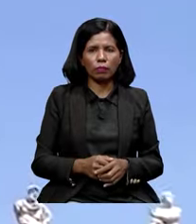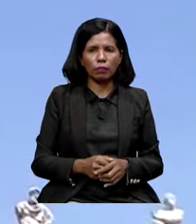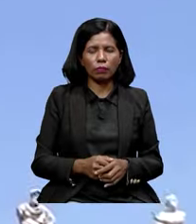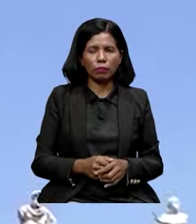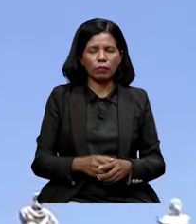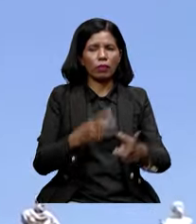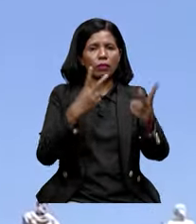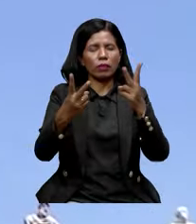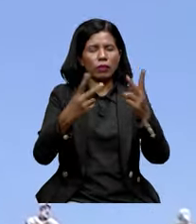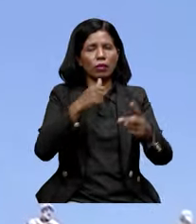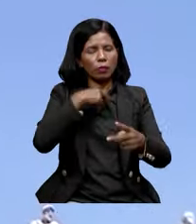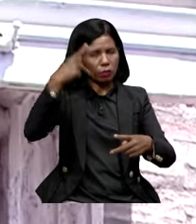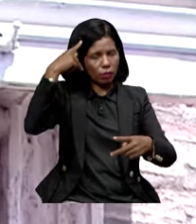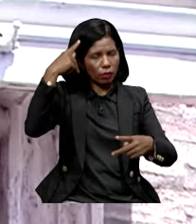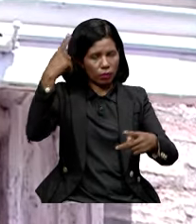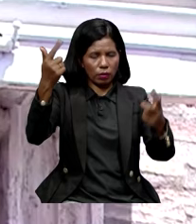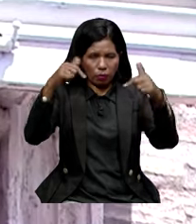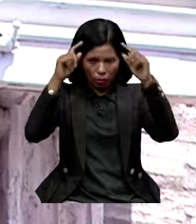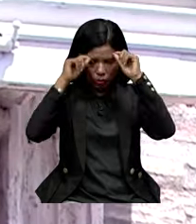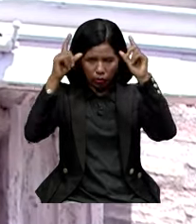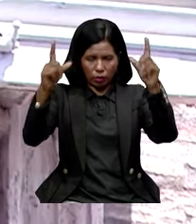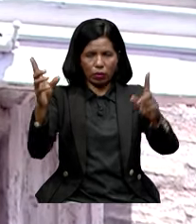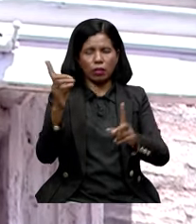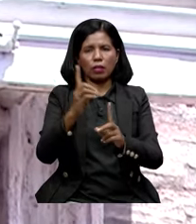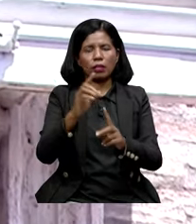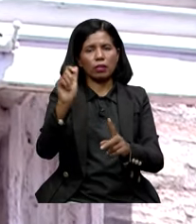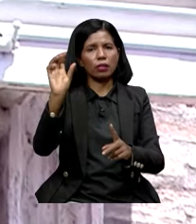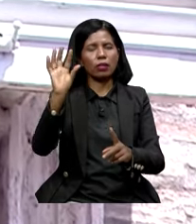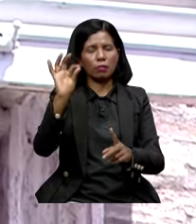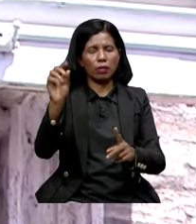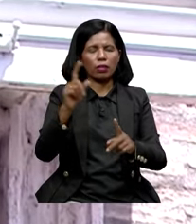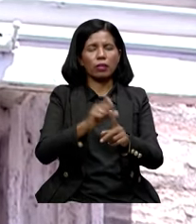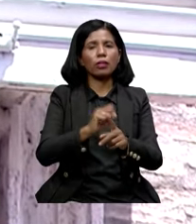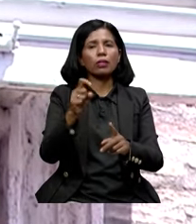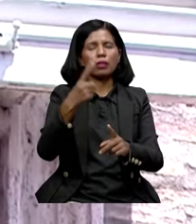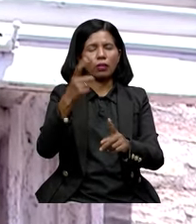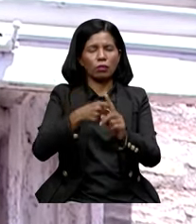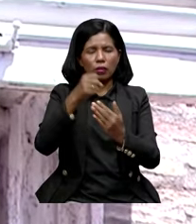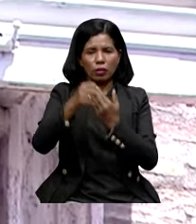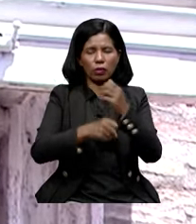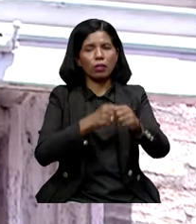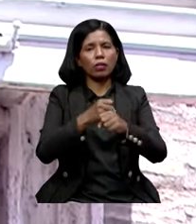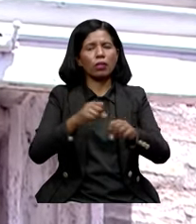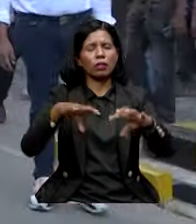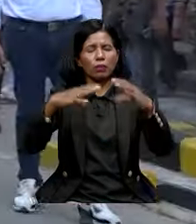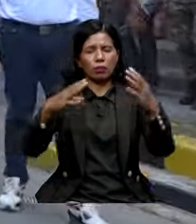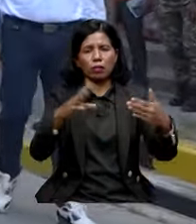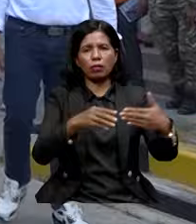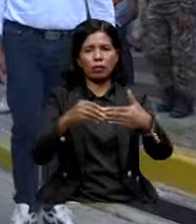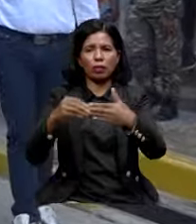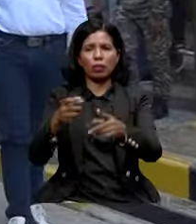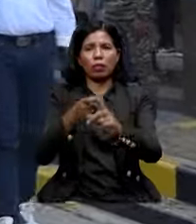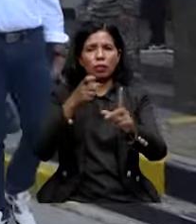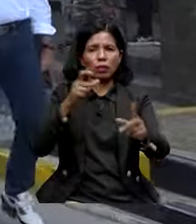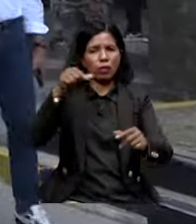Durante visita sua santidade Papa Francisco mai Timor-Leste e a Loronsia to Loron San Rasingi da Fulan Stembro Tinangne, comisão organizadora NB, composto